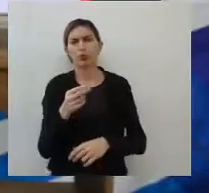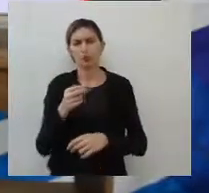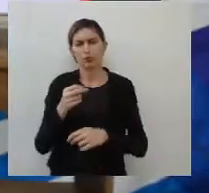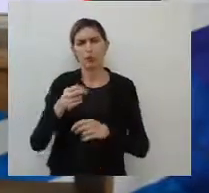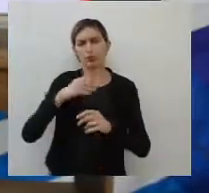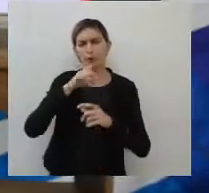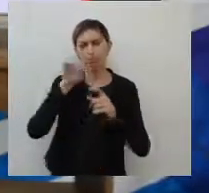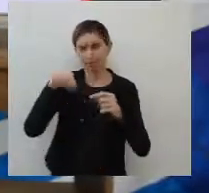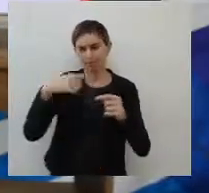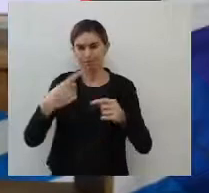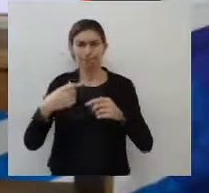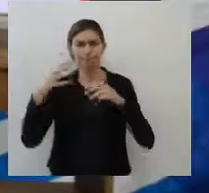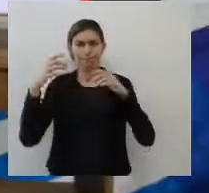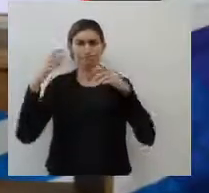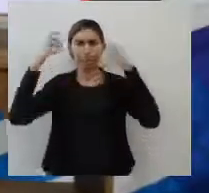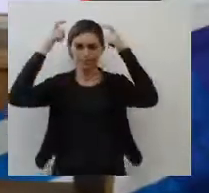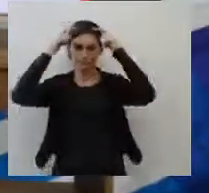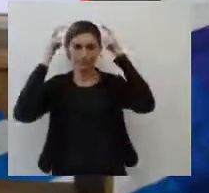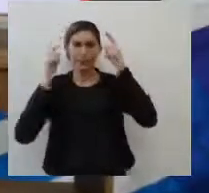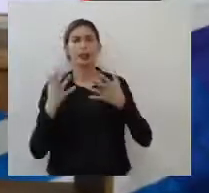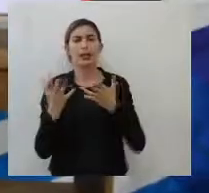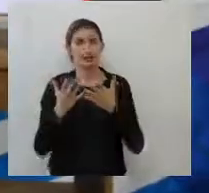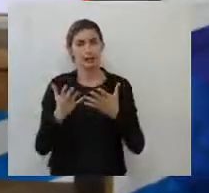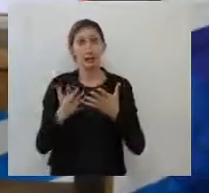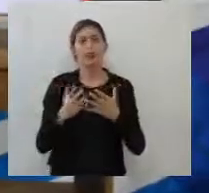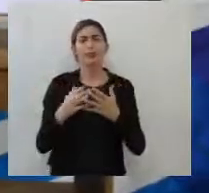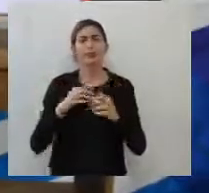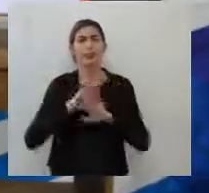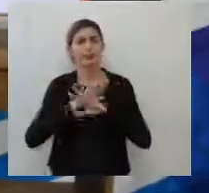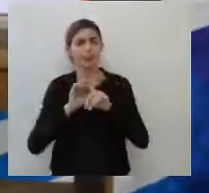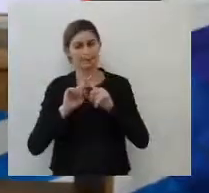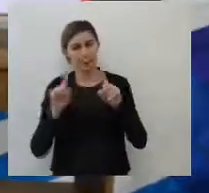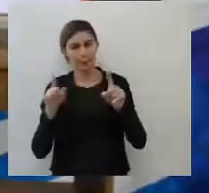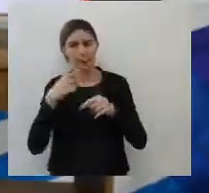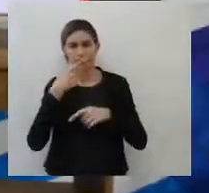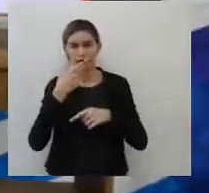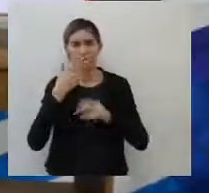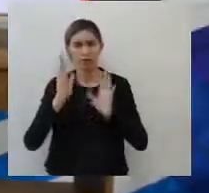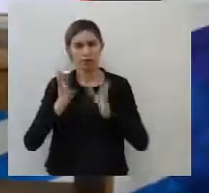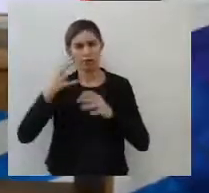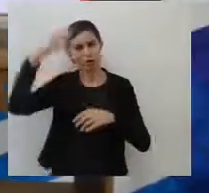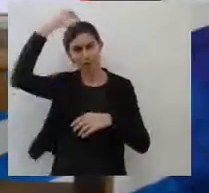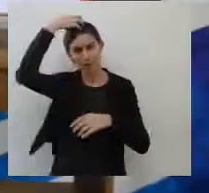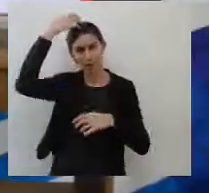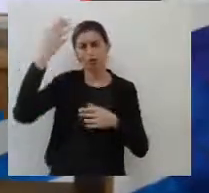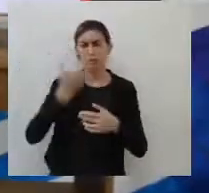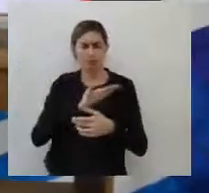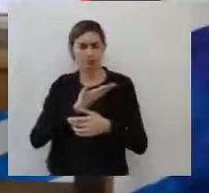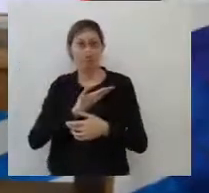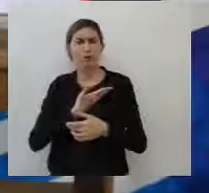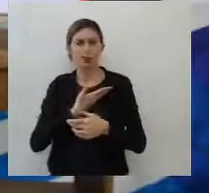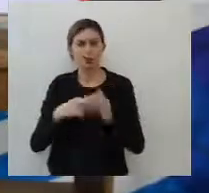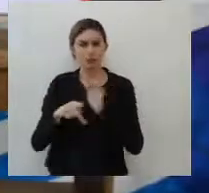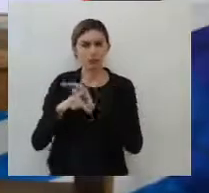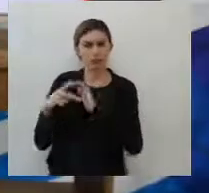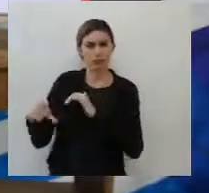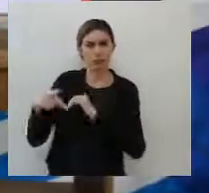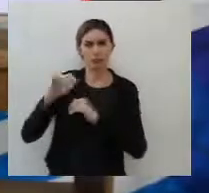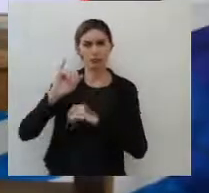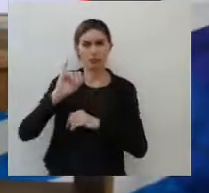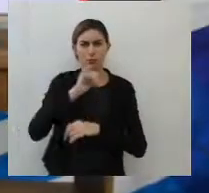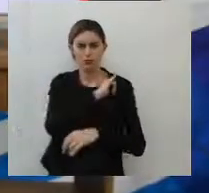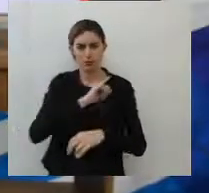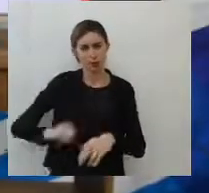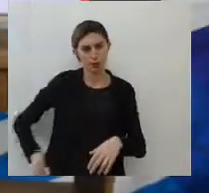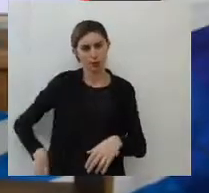do caríssimo Deodoro da Fonseca. Mas Deodoro, como já falei antes, monarquista e amigo pessoal do imperador Dom